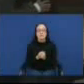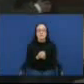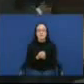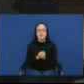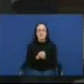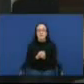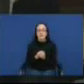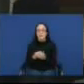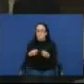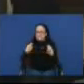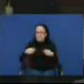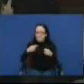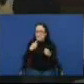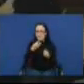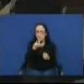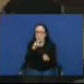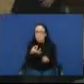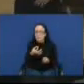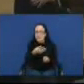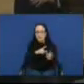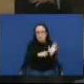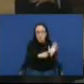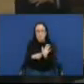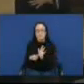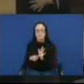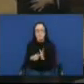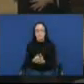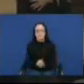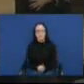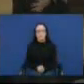aqui, no plenário da Câmara Municipal.